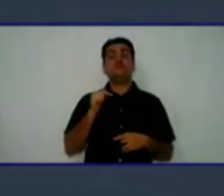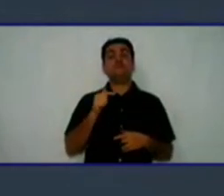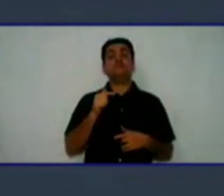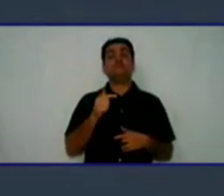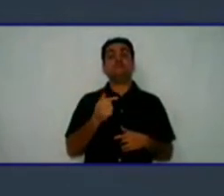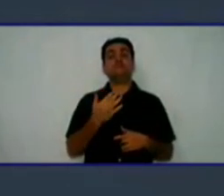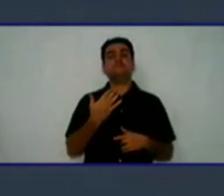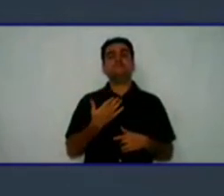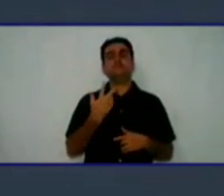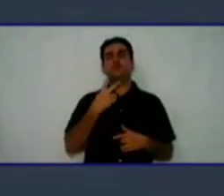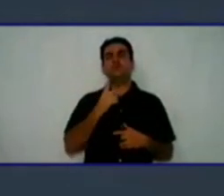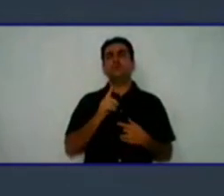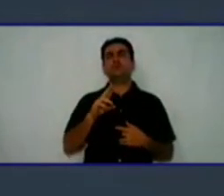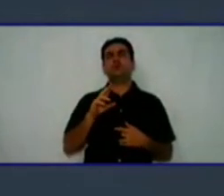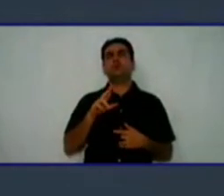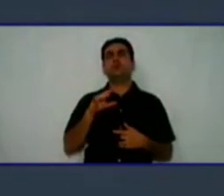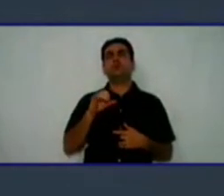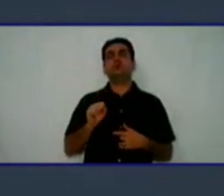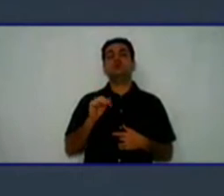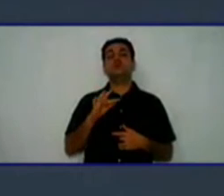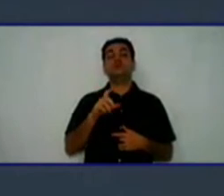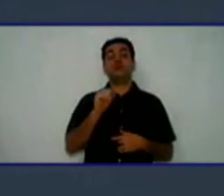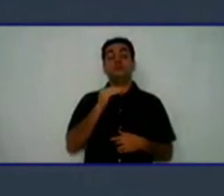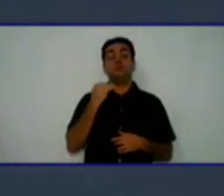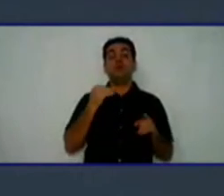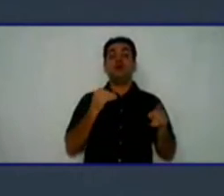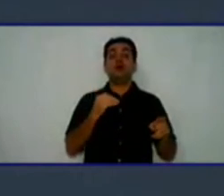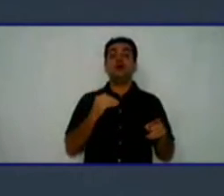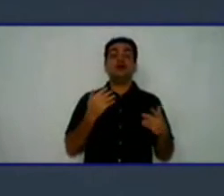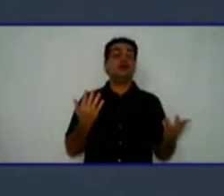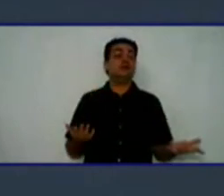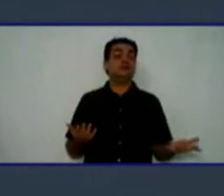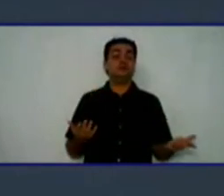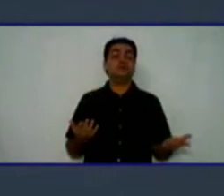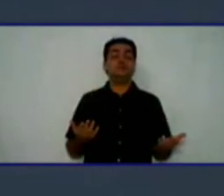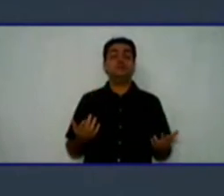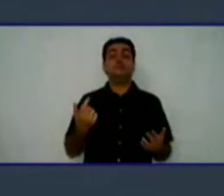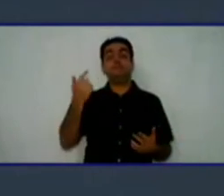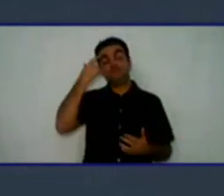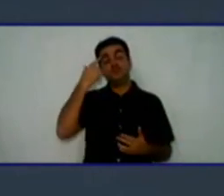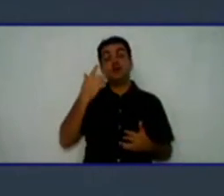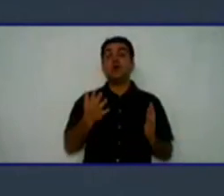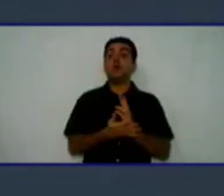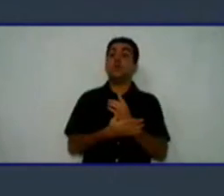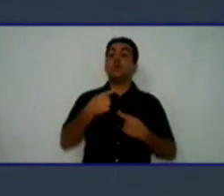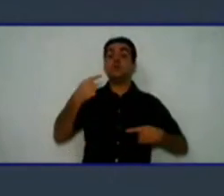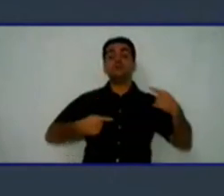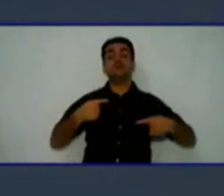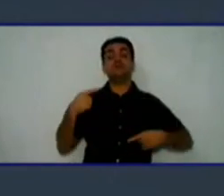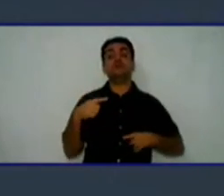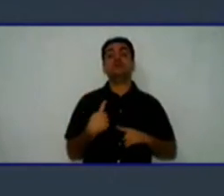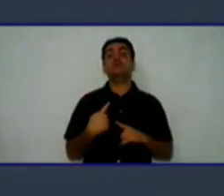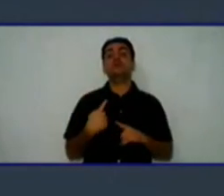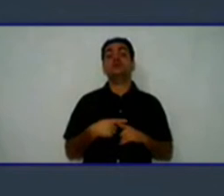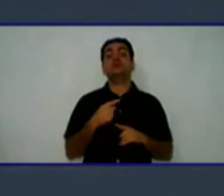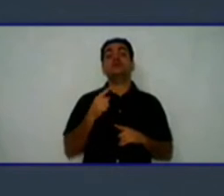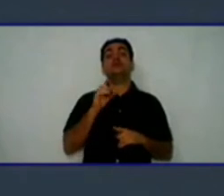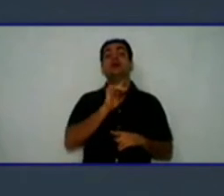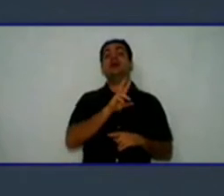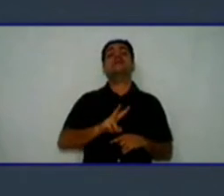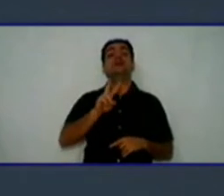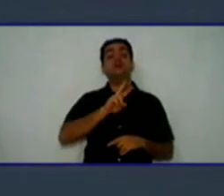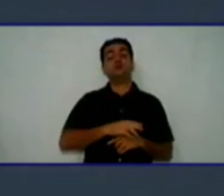ilustre Dr. Luiz Flávio Gomes acabou vertendo controvérsia quanto a esses